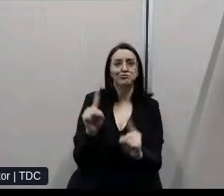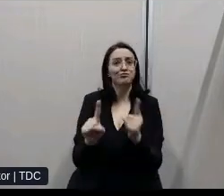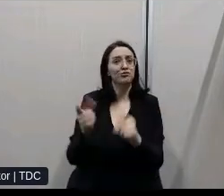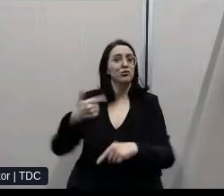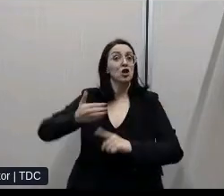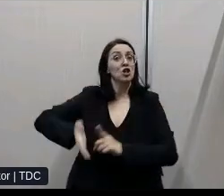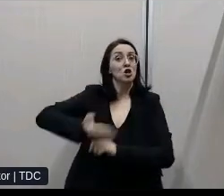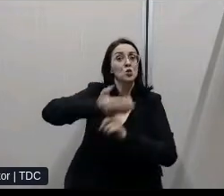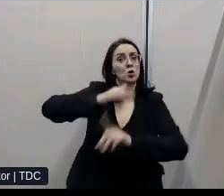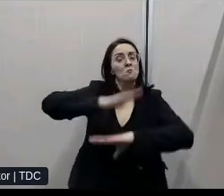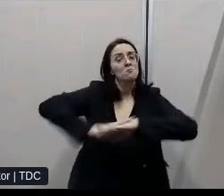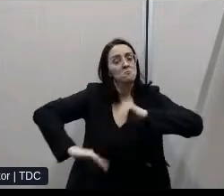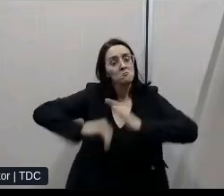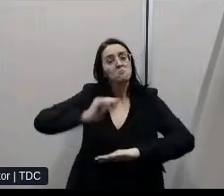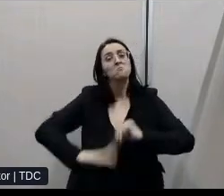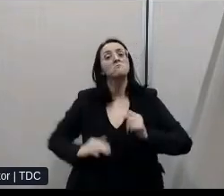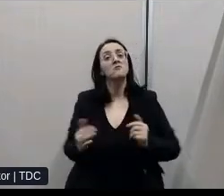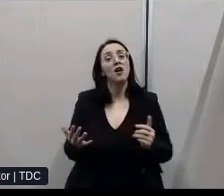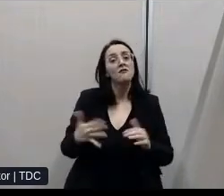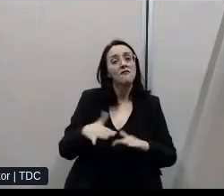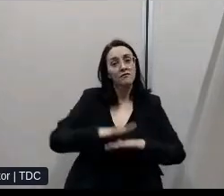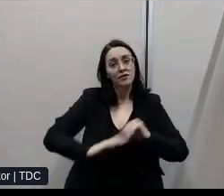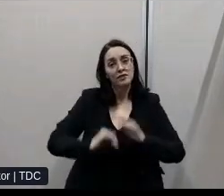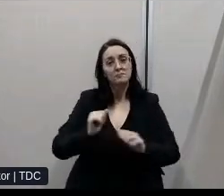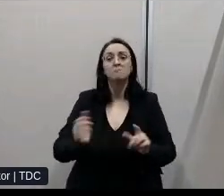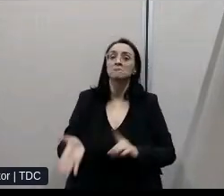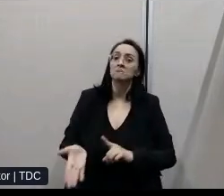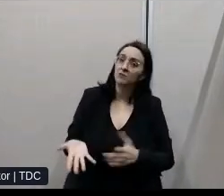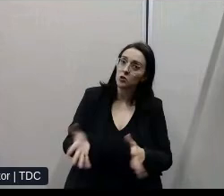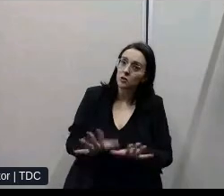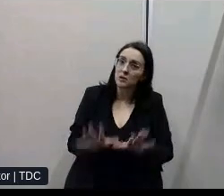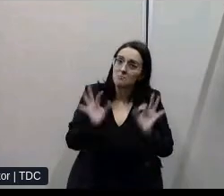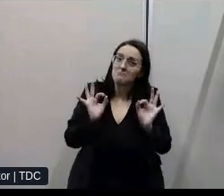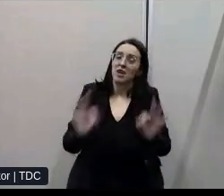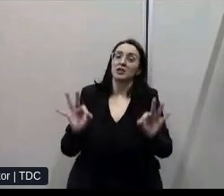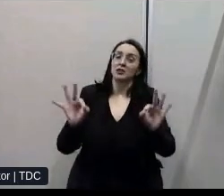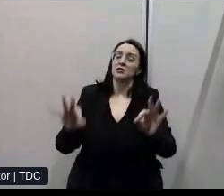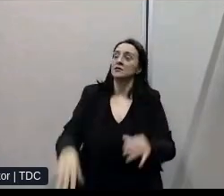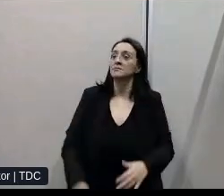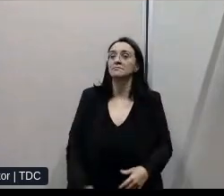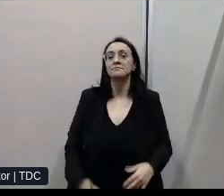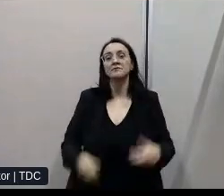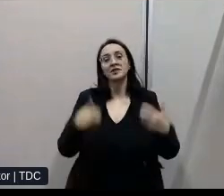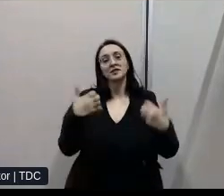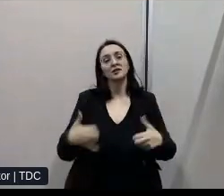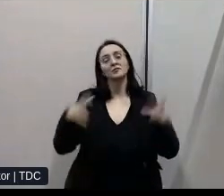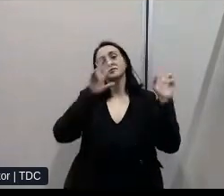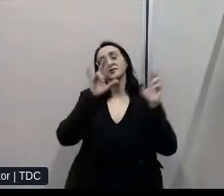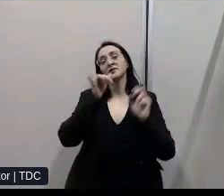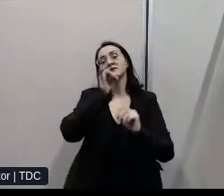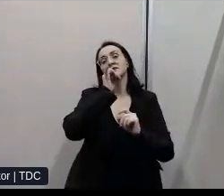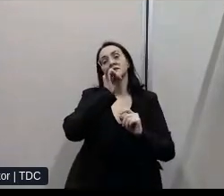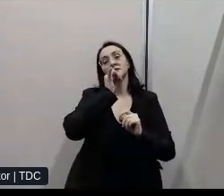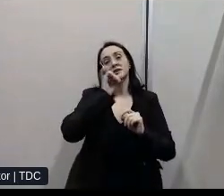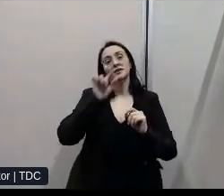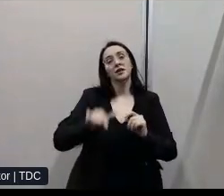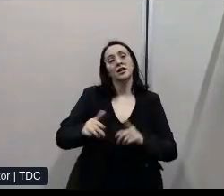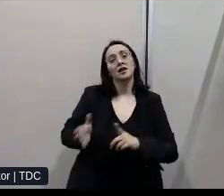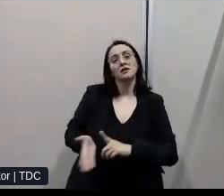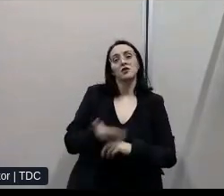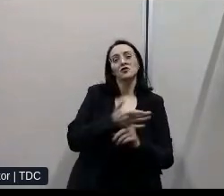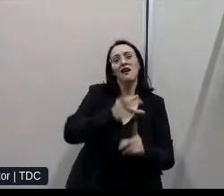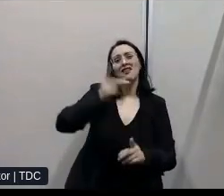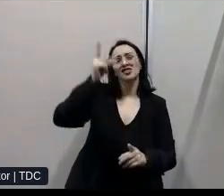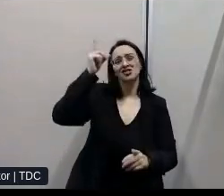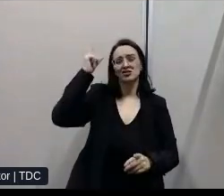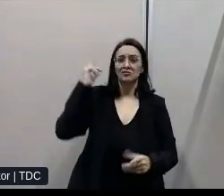construir tecnologias de fato inclusivas. Aí agora eu vou falar um pouquinho, vou dar um exemplo de uma tecnologia mais